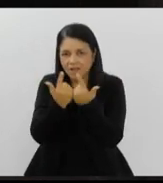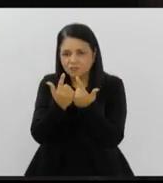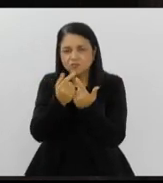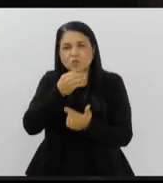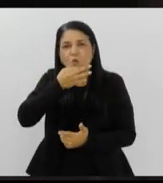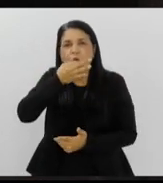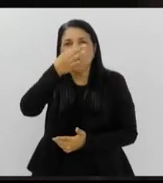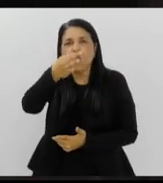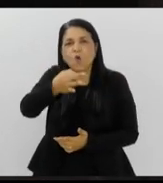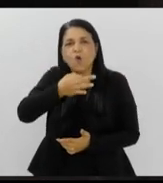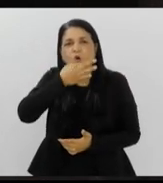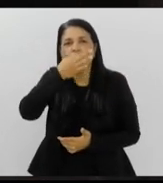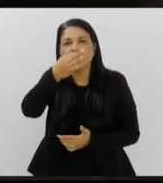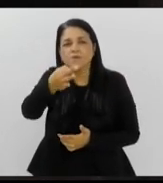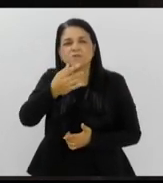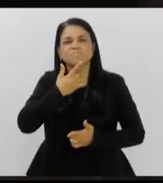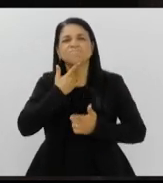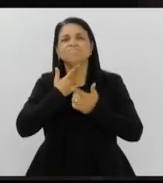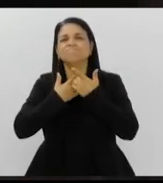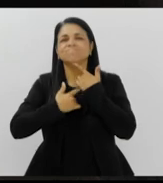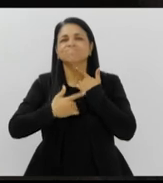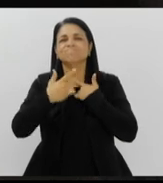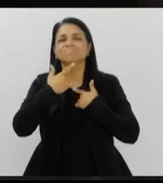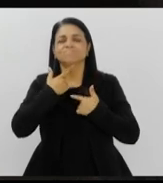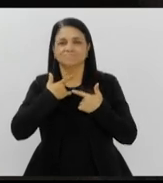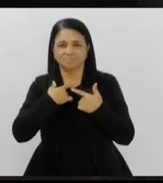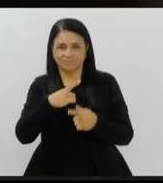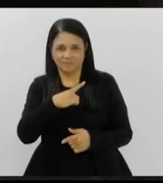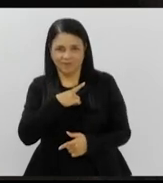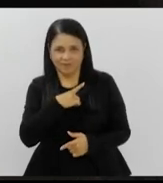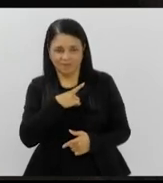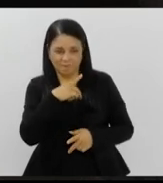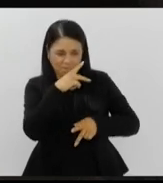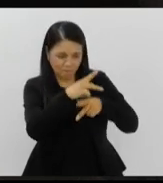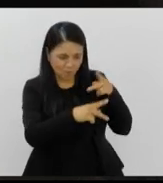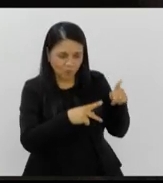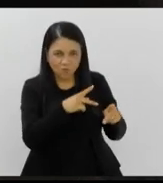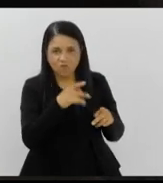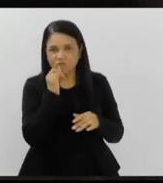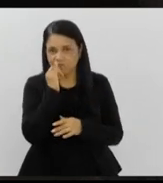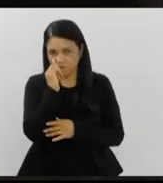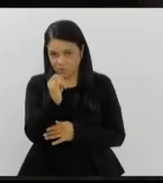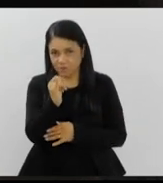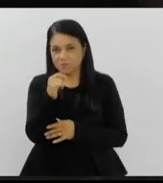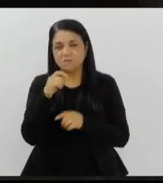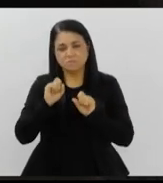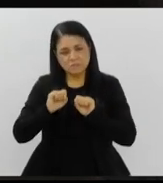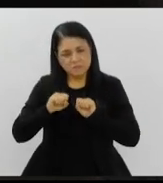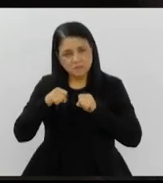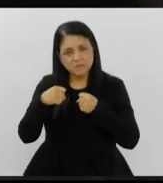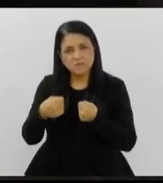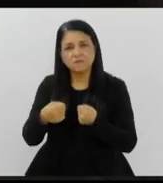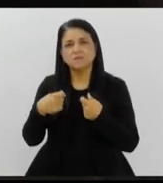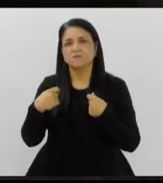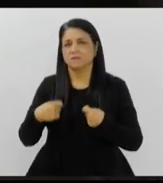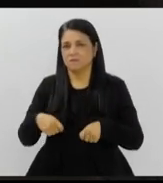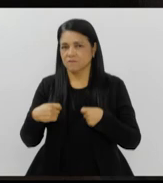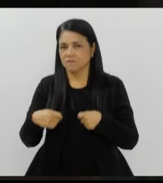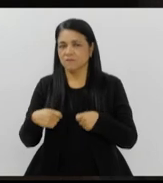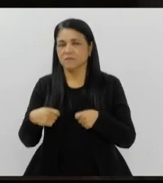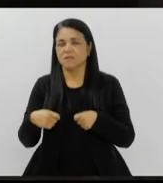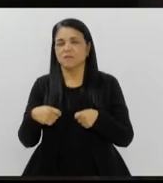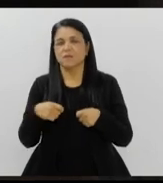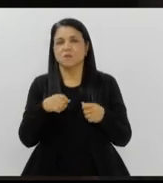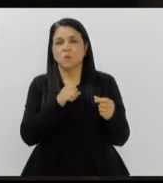e a sua vontade. Nós precisamos defender a autocontenção do Poder Judiciário,